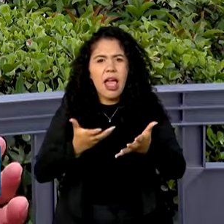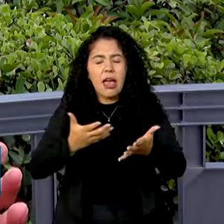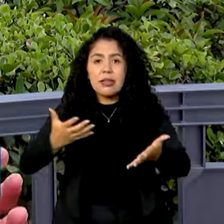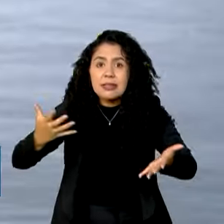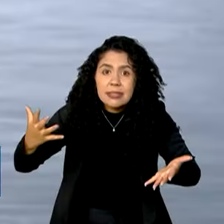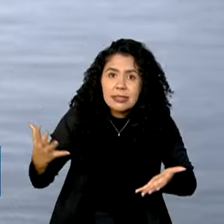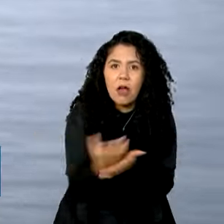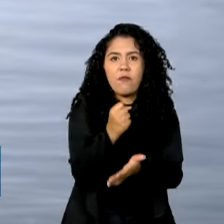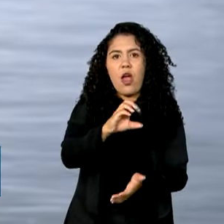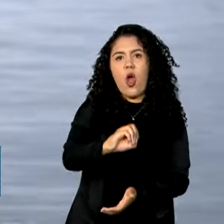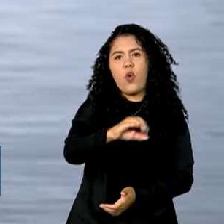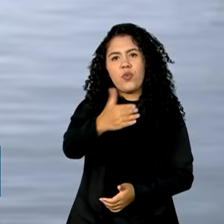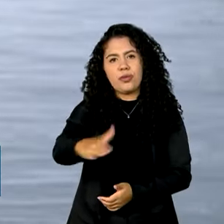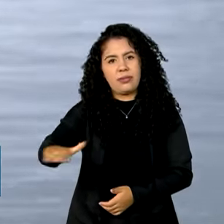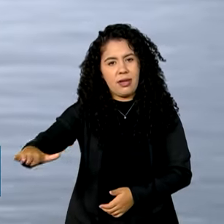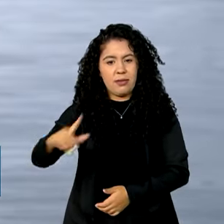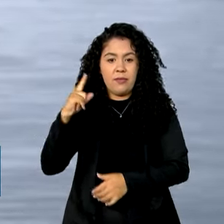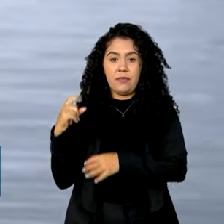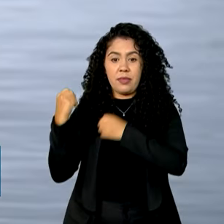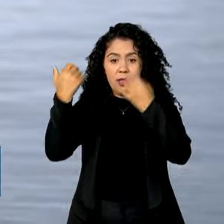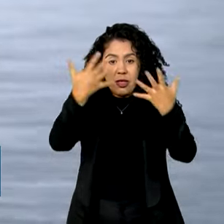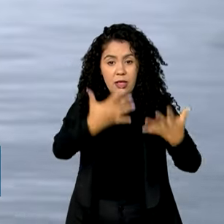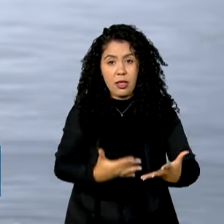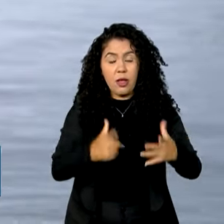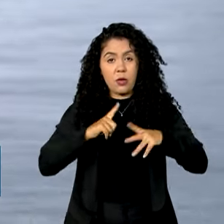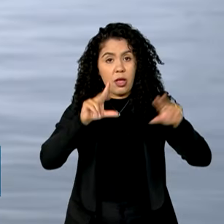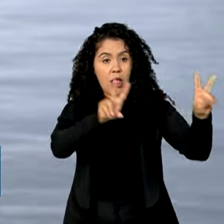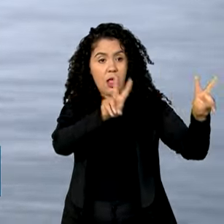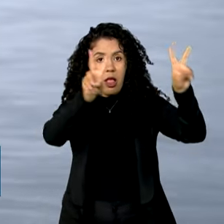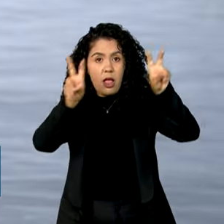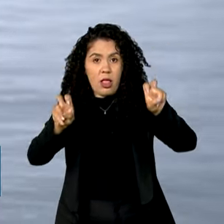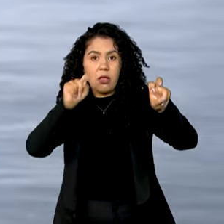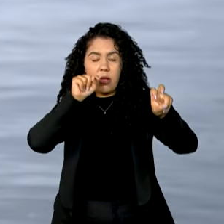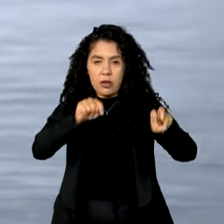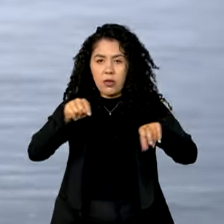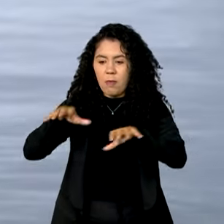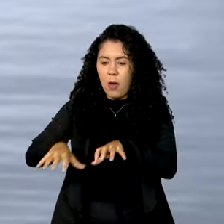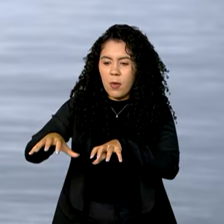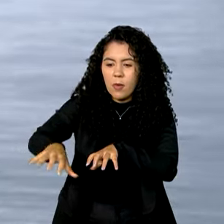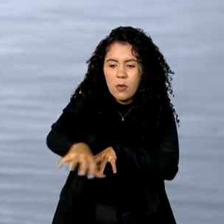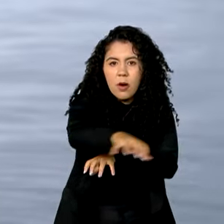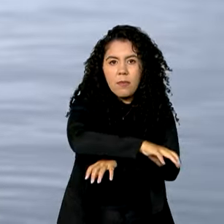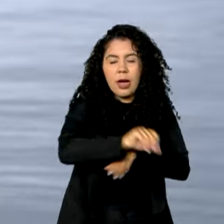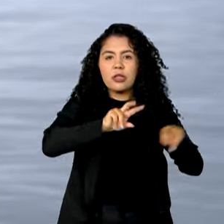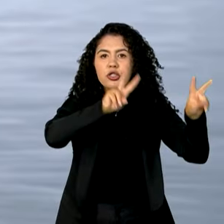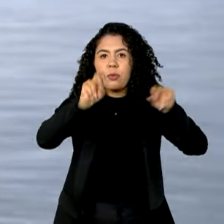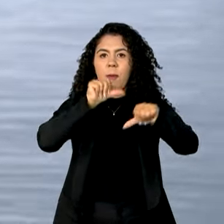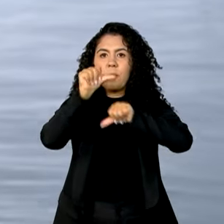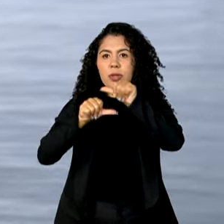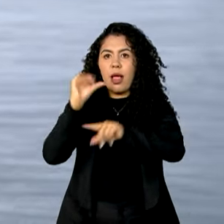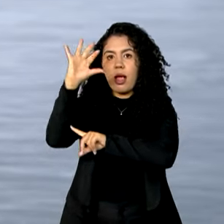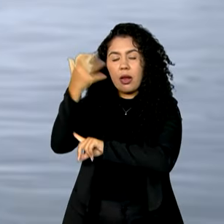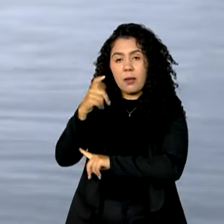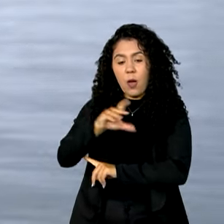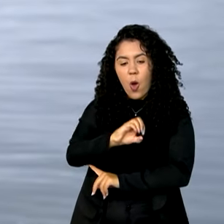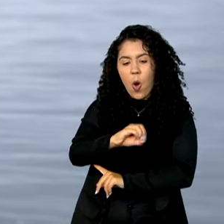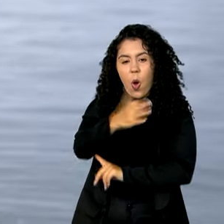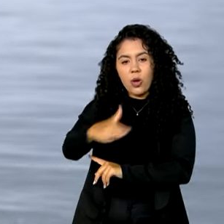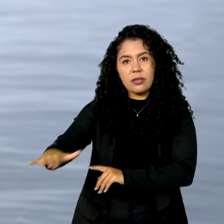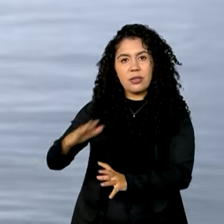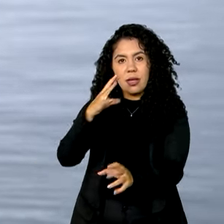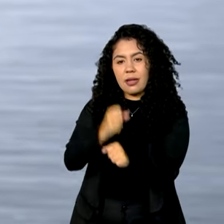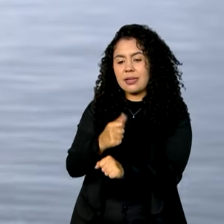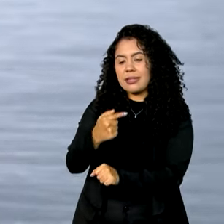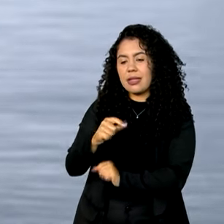os oceanos. Segundo o painel intergovernamental de mudanças climáticas, os oceanos cobrem 70%